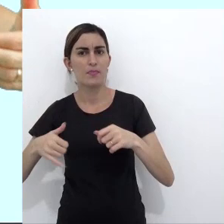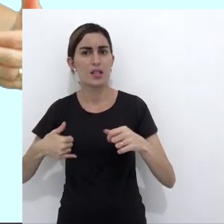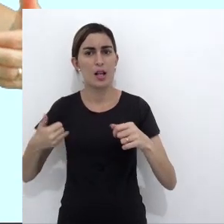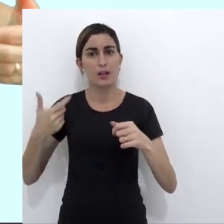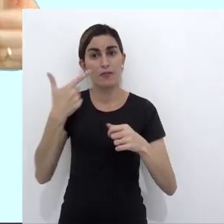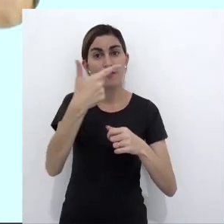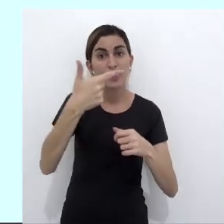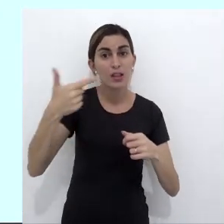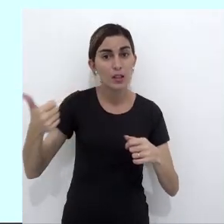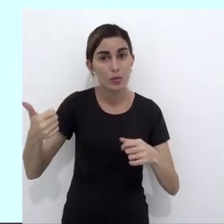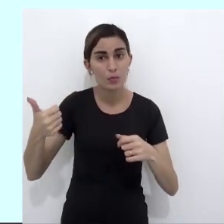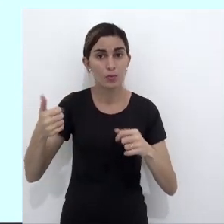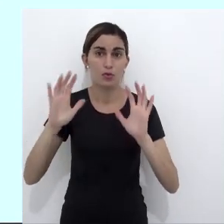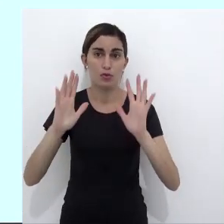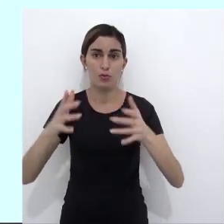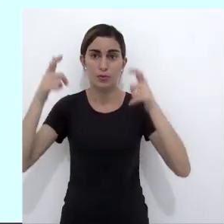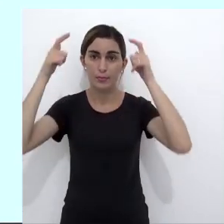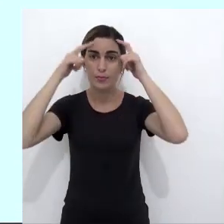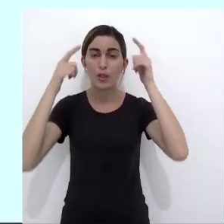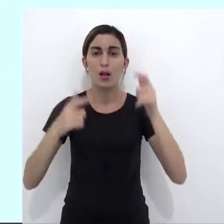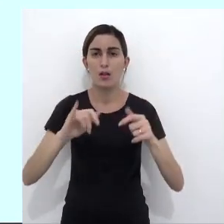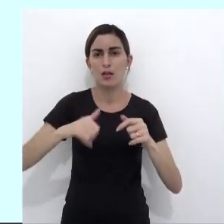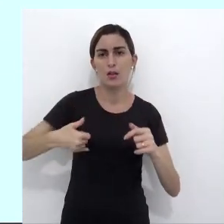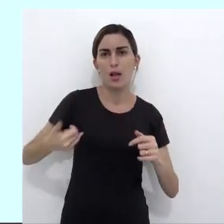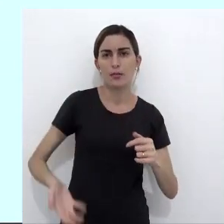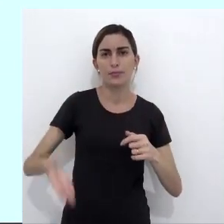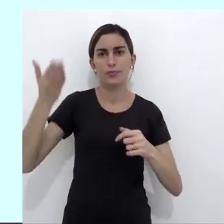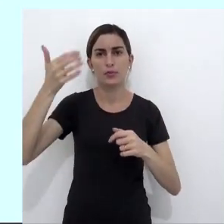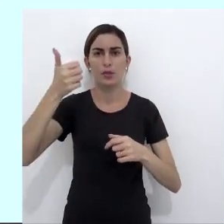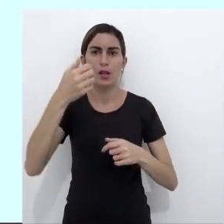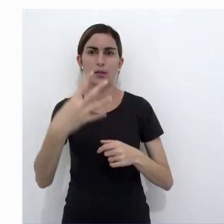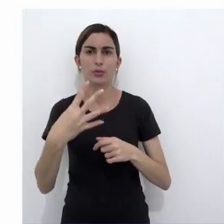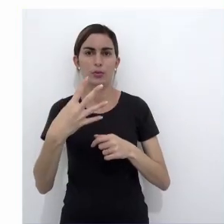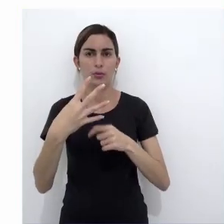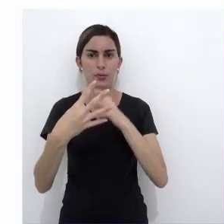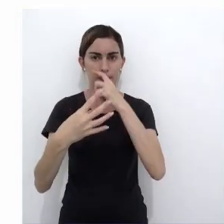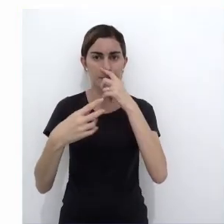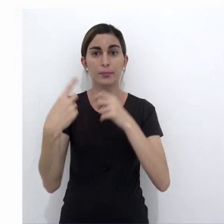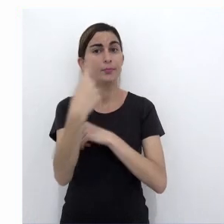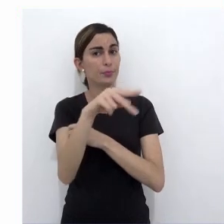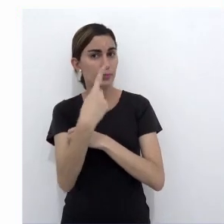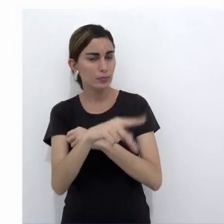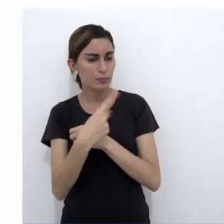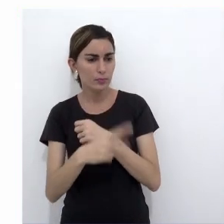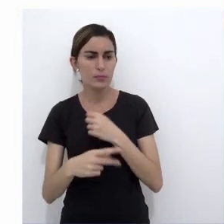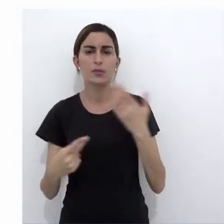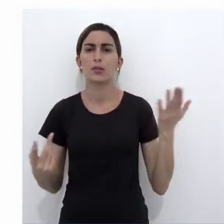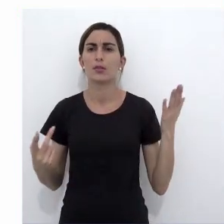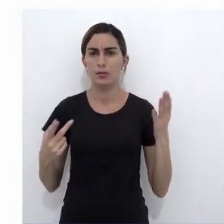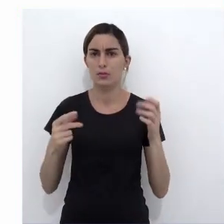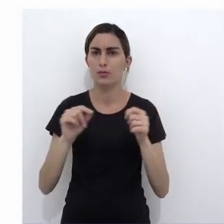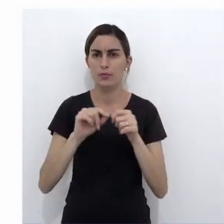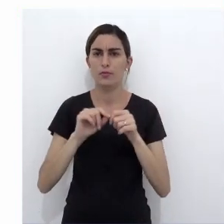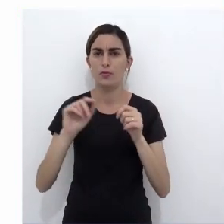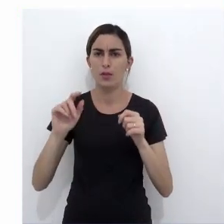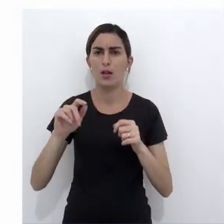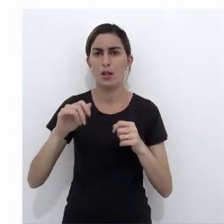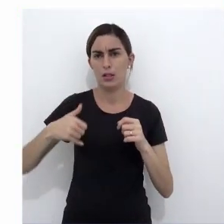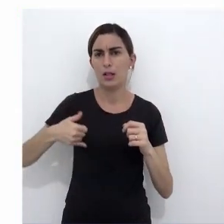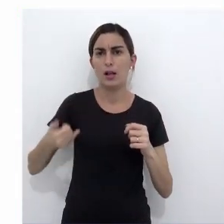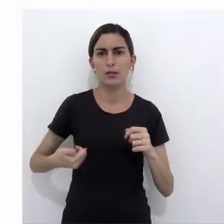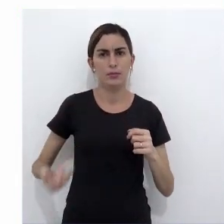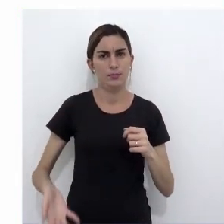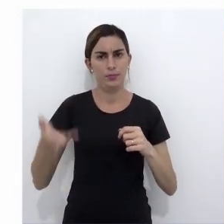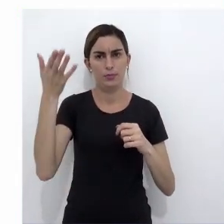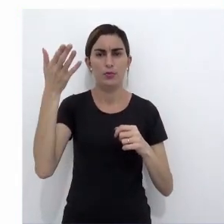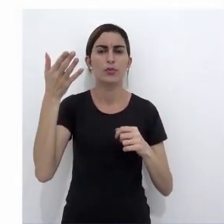21 anos de idade, diante do golpe da maioridade, chegou aos 14. E com isso, né, e com esse golpe da